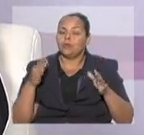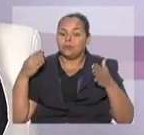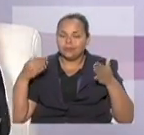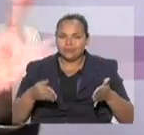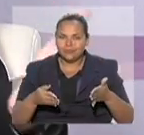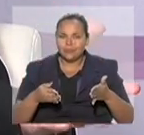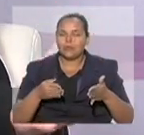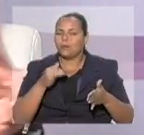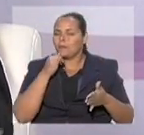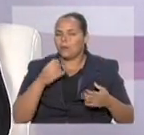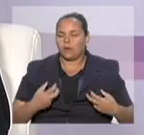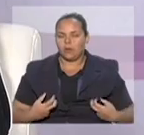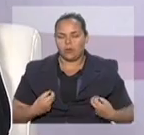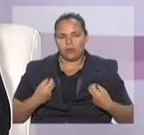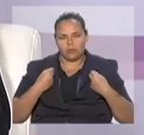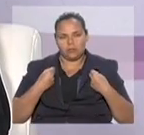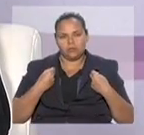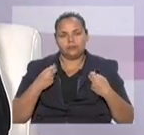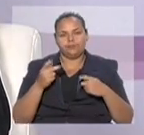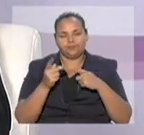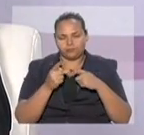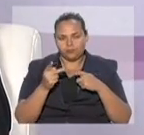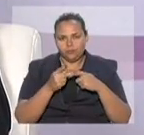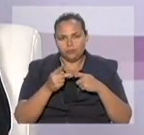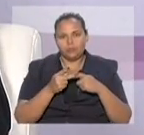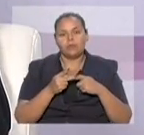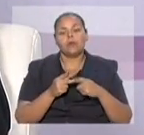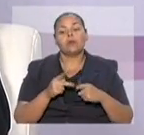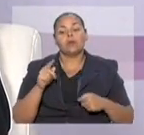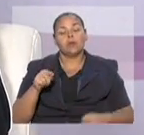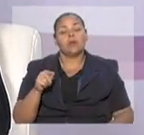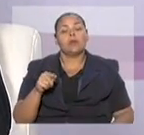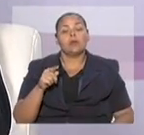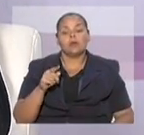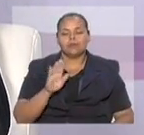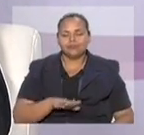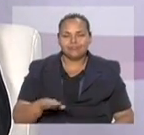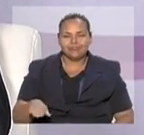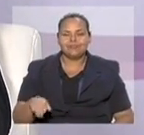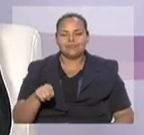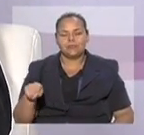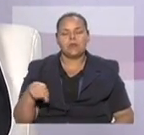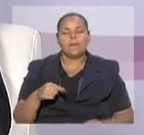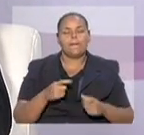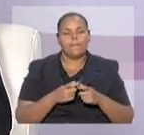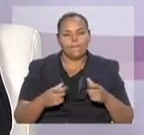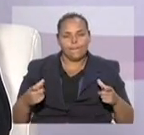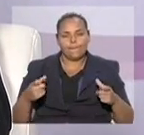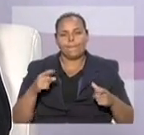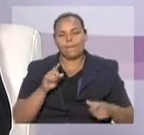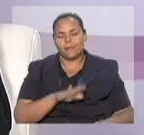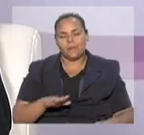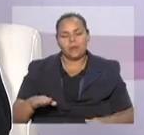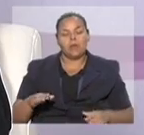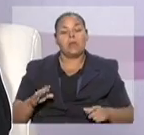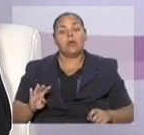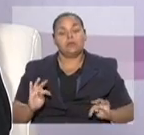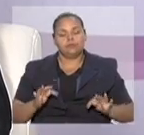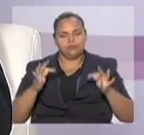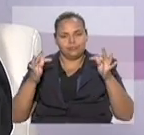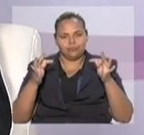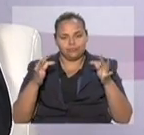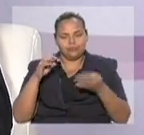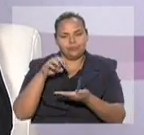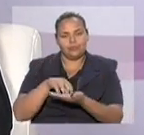mais especialização. O câncer pediátrico, por exemplo, tem inúmeros trabalhos mostrando que quanto mais crianças são tratadas num dado